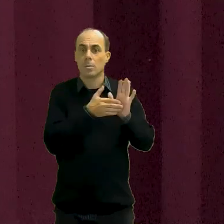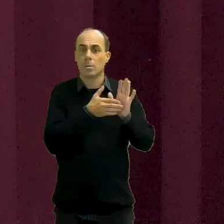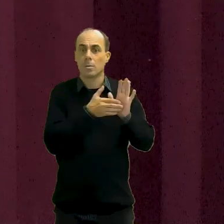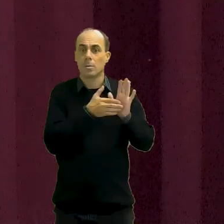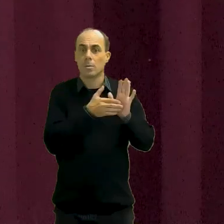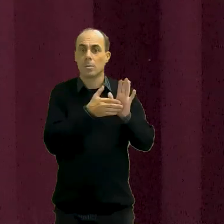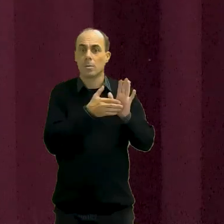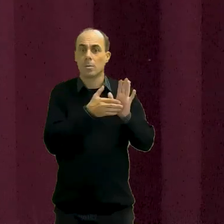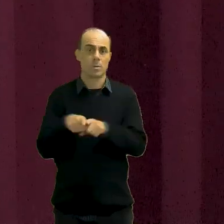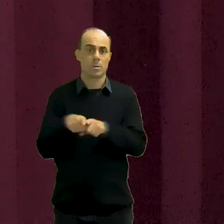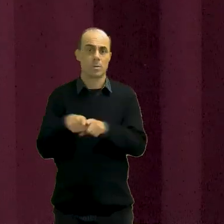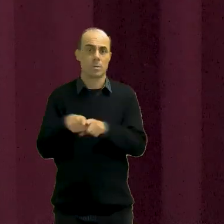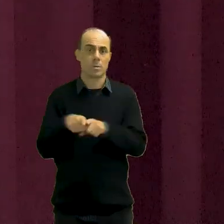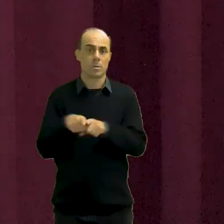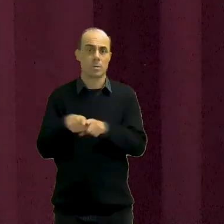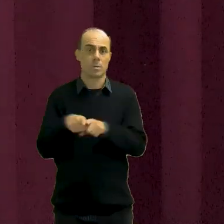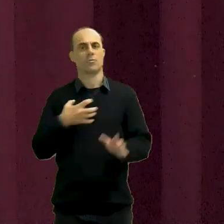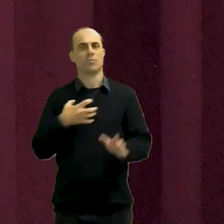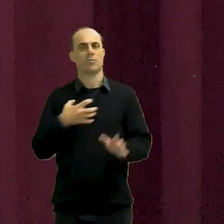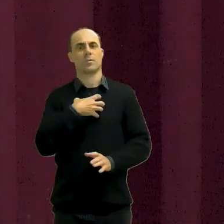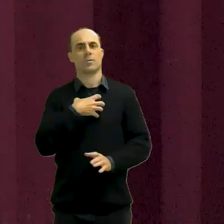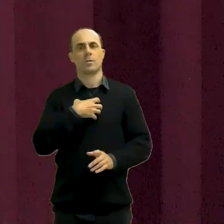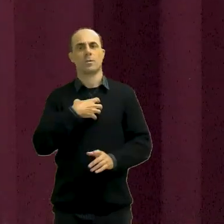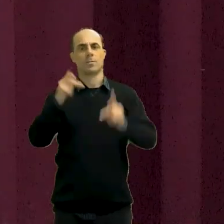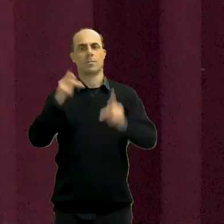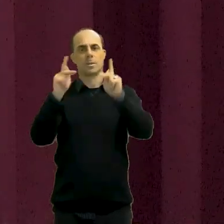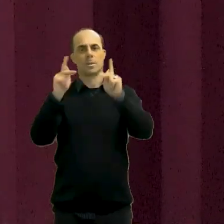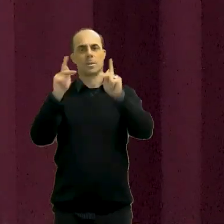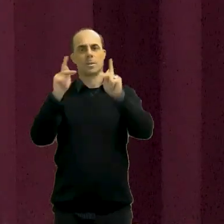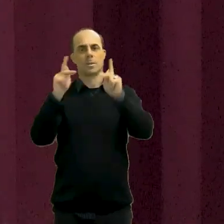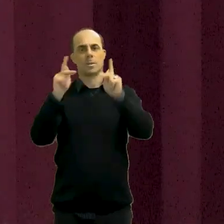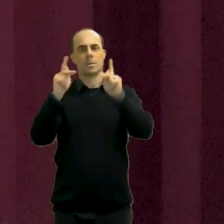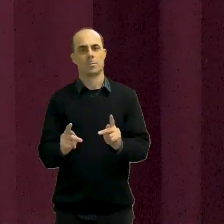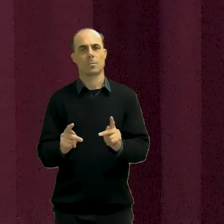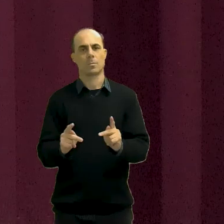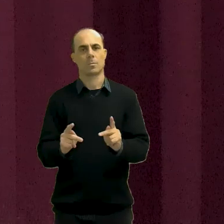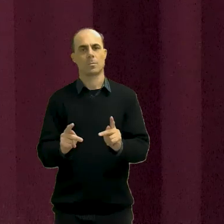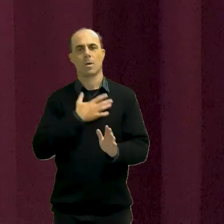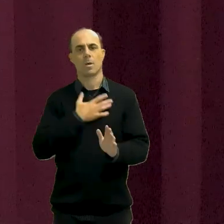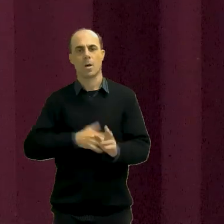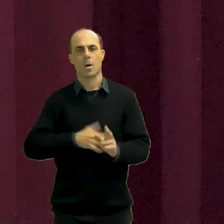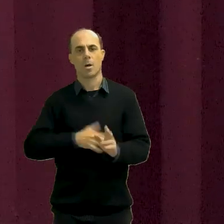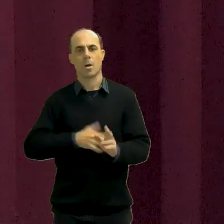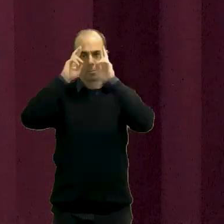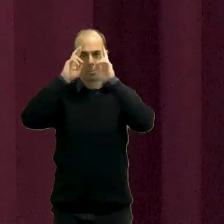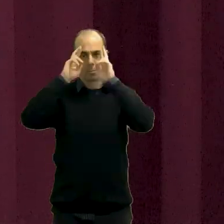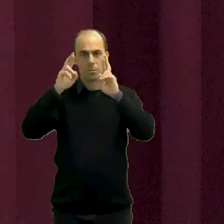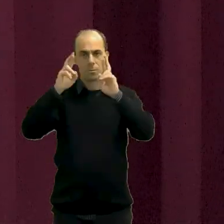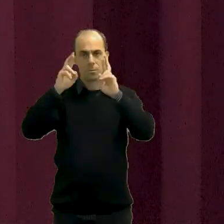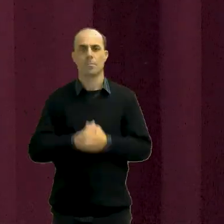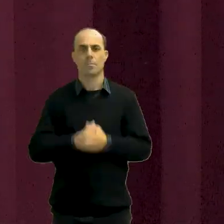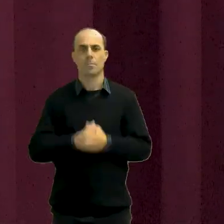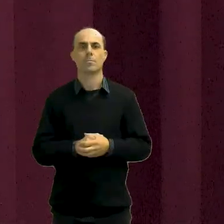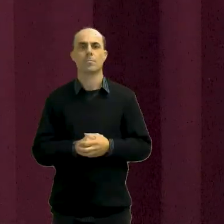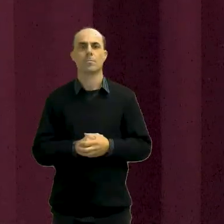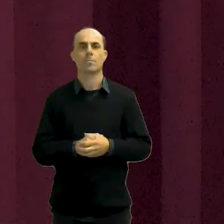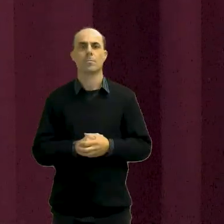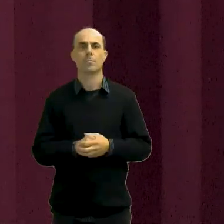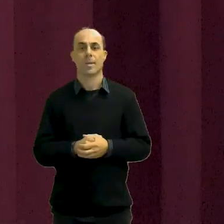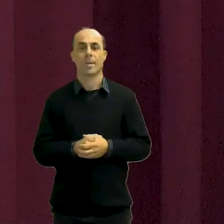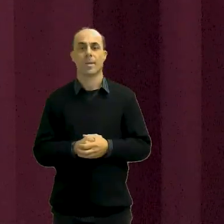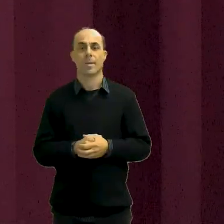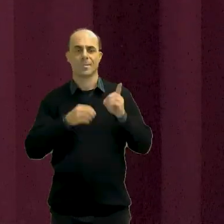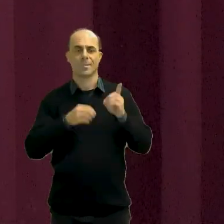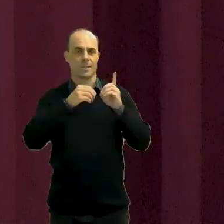sejam de forma pacífica né Nós eh Como disse o desembargador ontem né